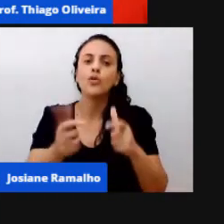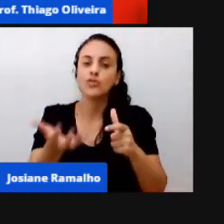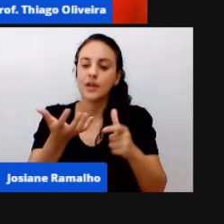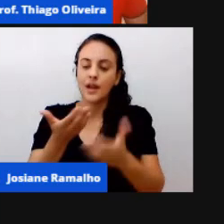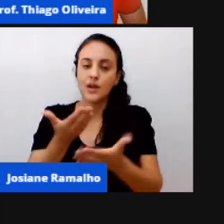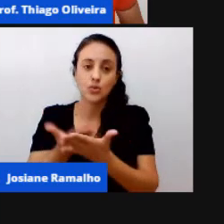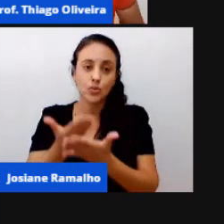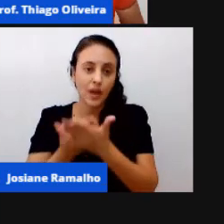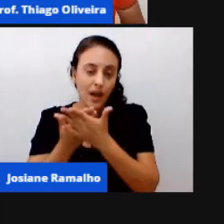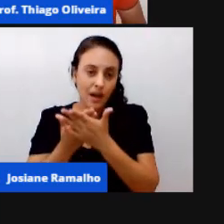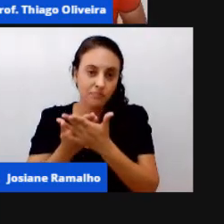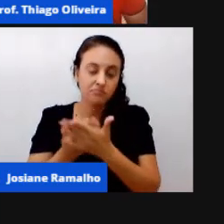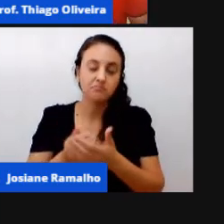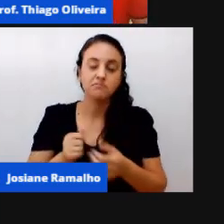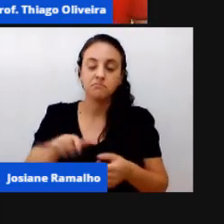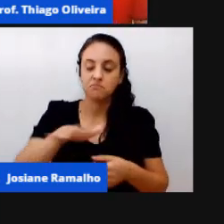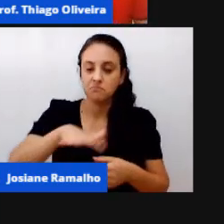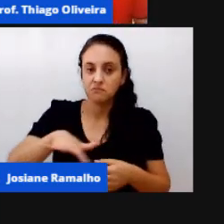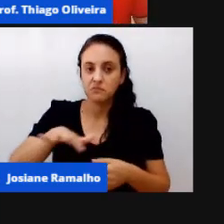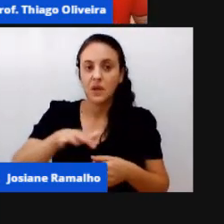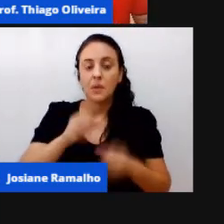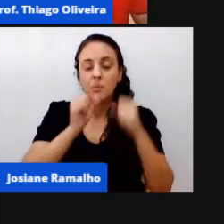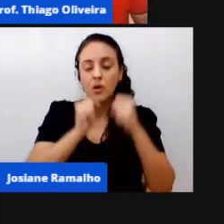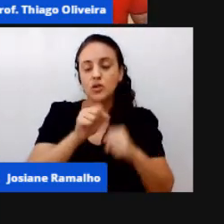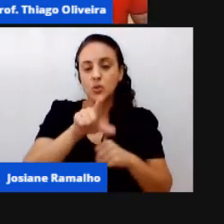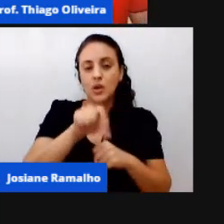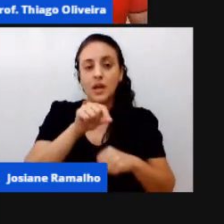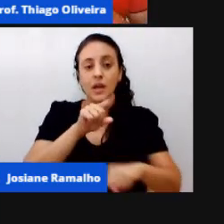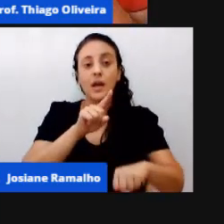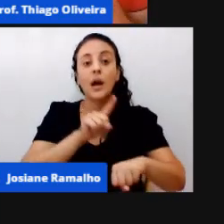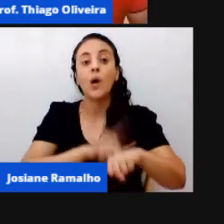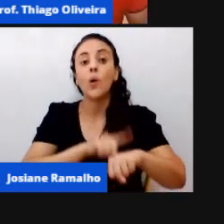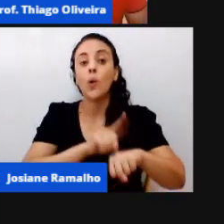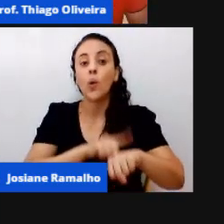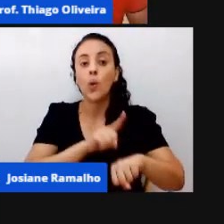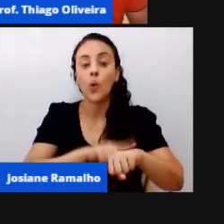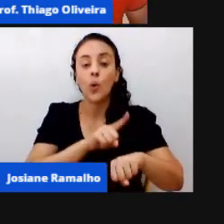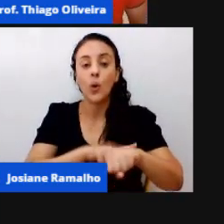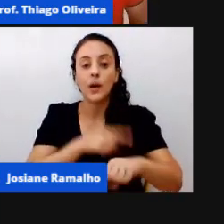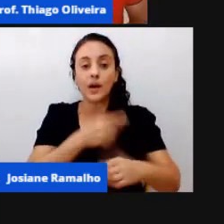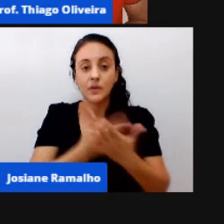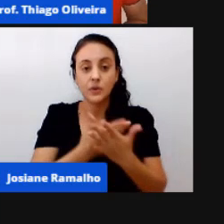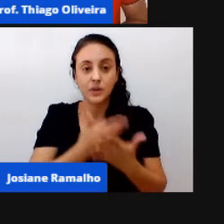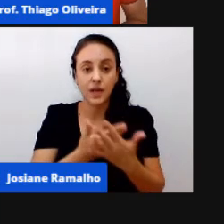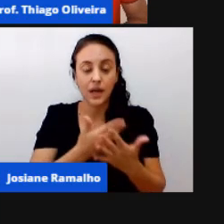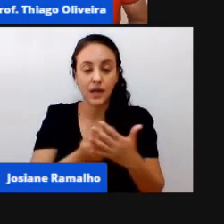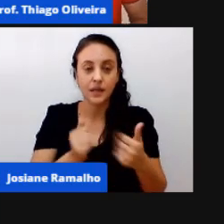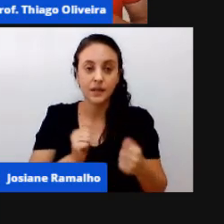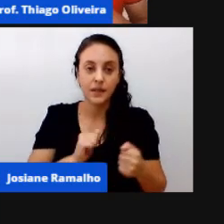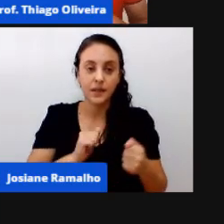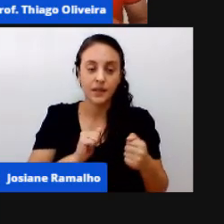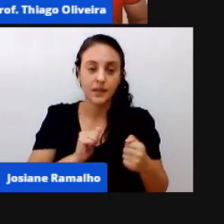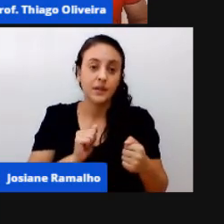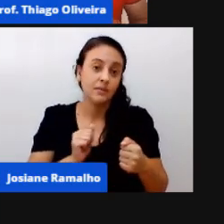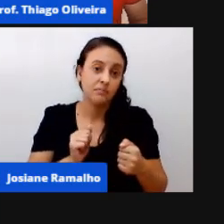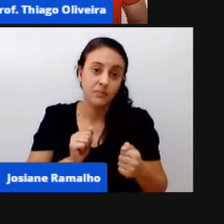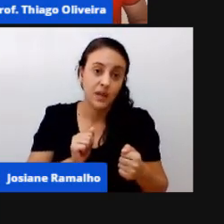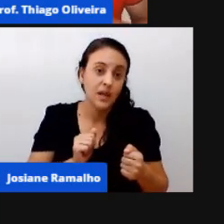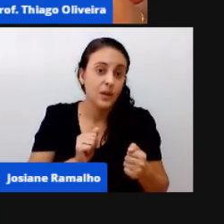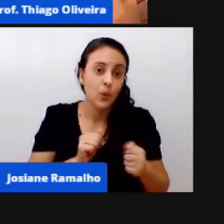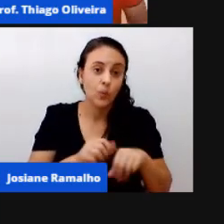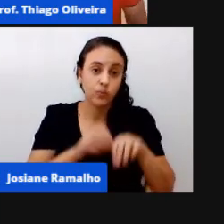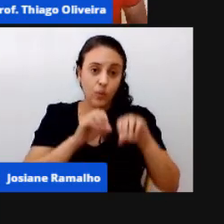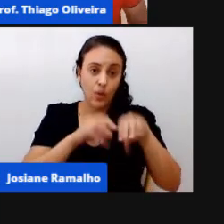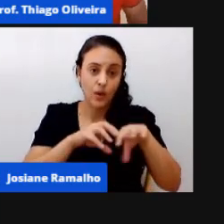o horário do estudo dele, o aluno ele pode escolher a cadência dessa aprendizagem. Então, o ensino remoto